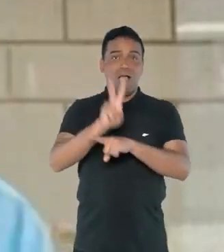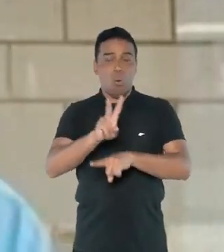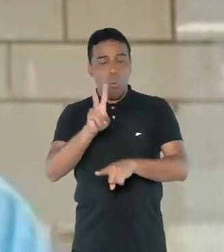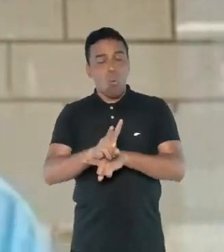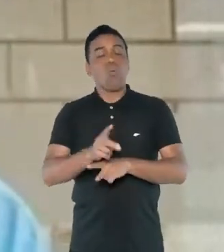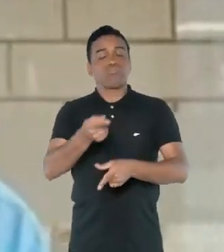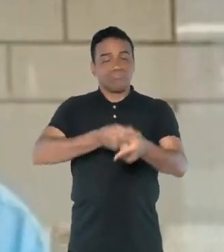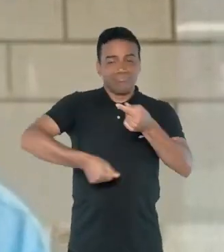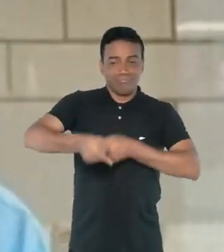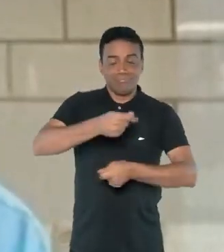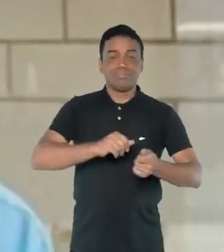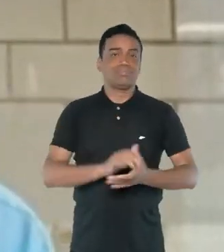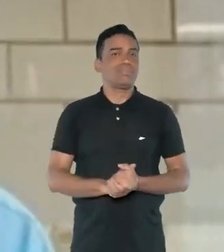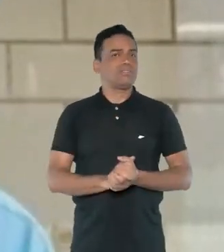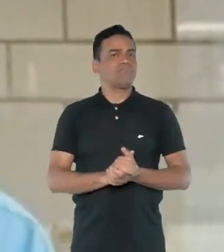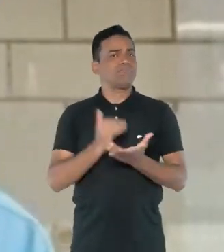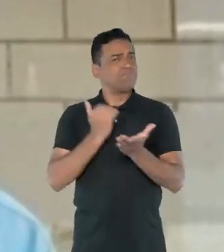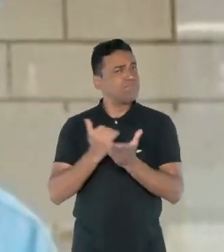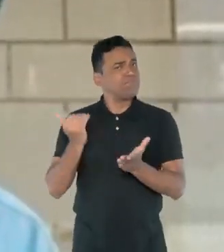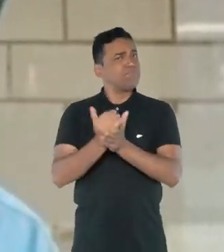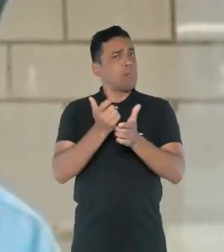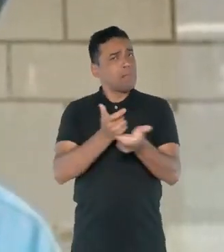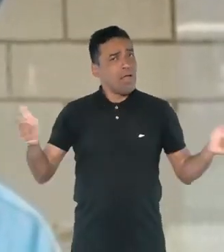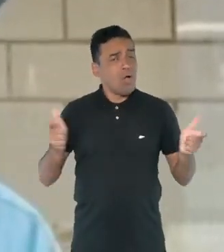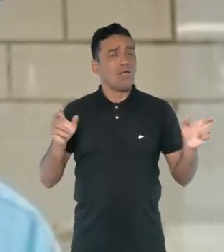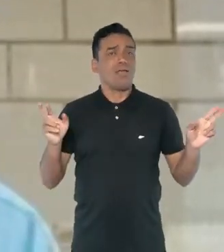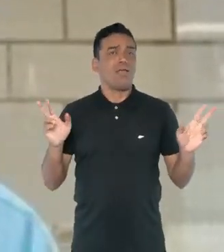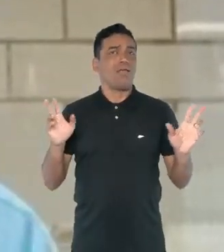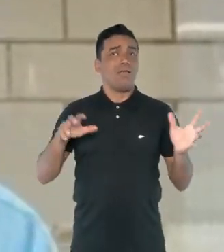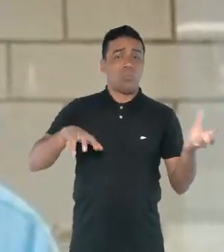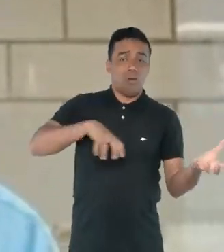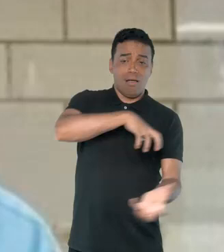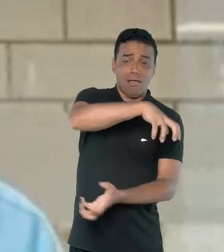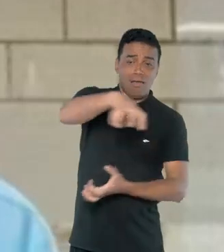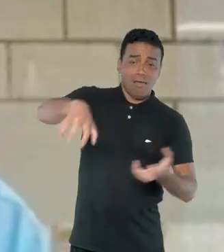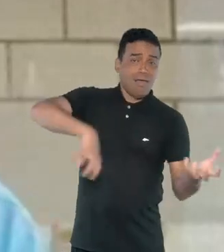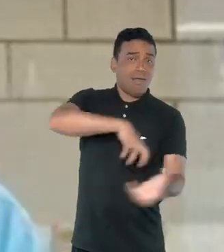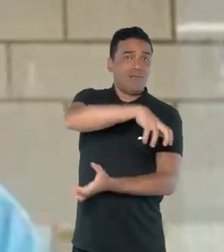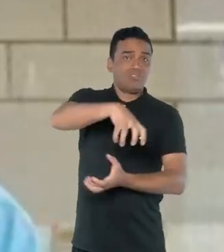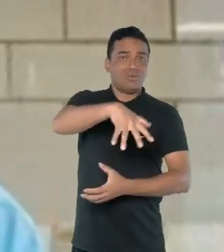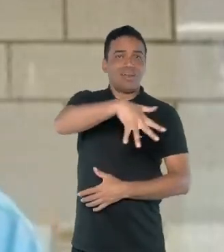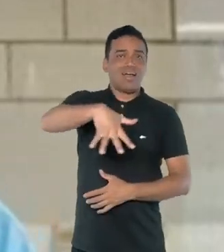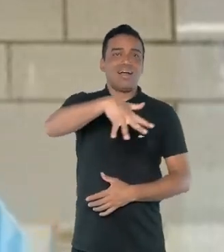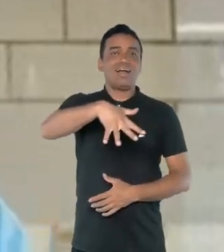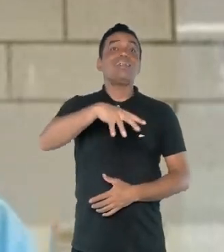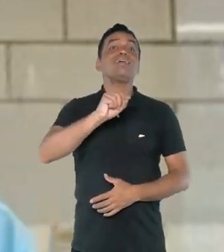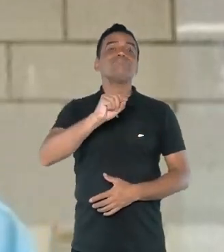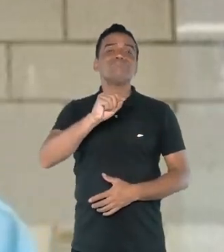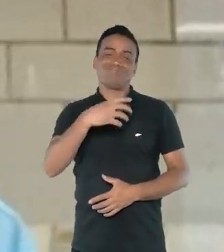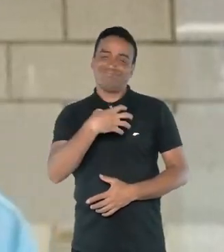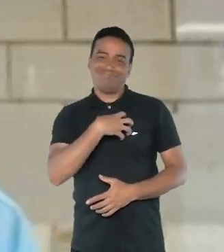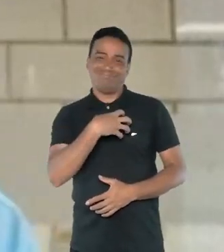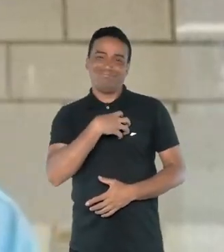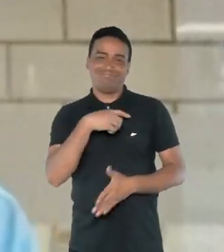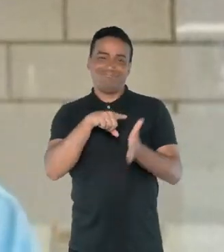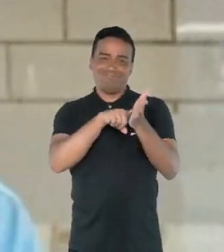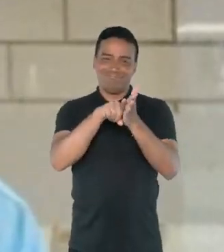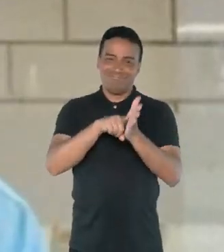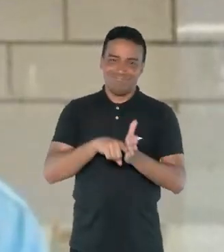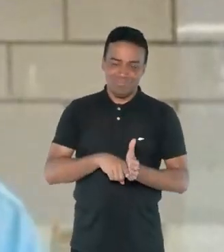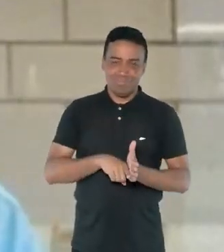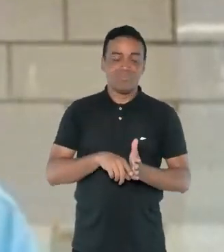e, sobretudo, você tinha uma revolução nas ciências, né? Você tinha